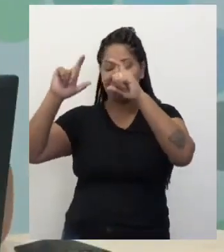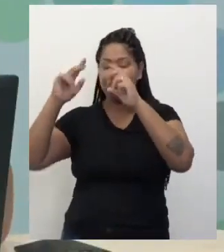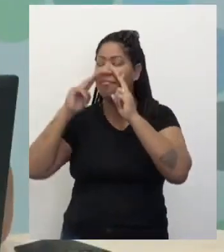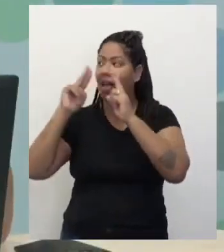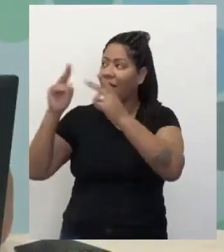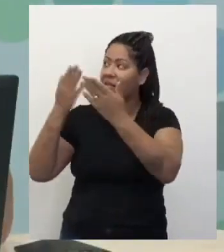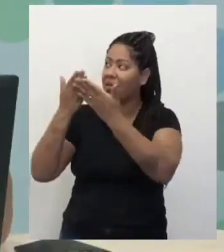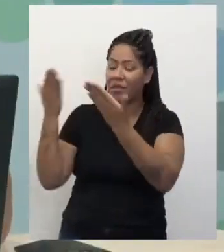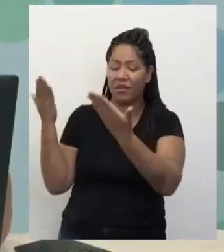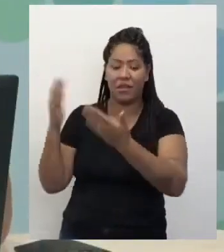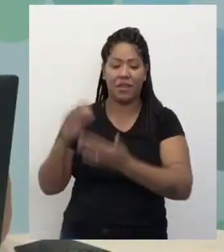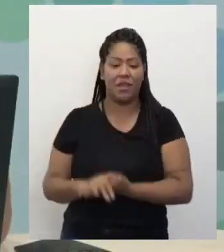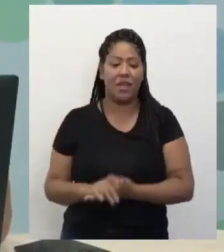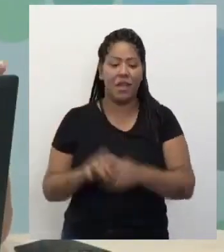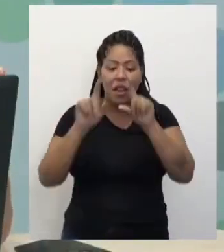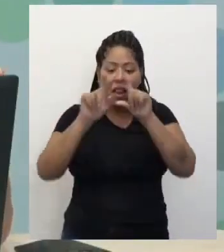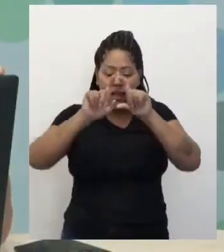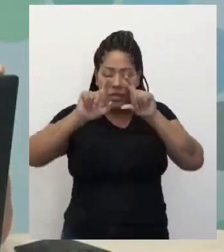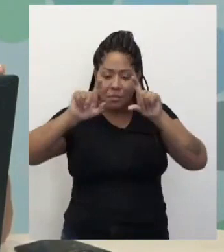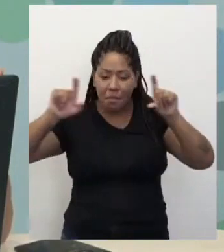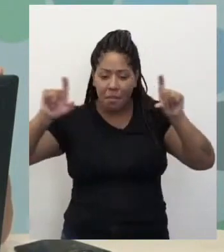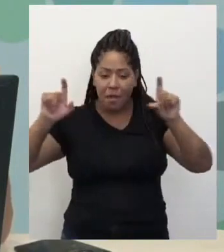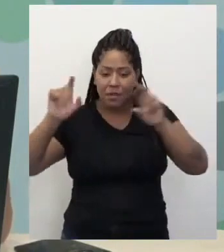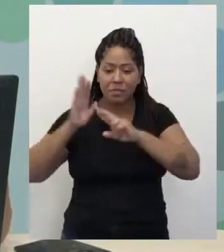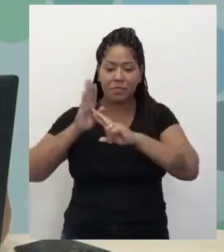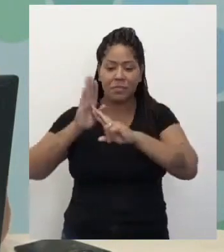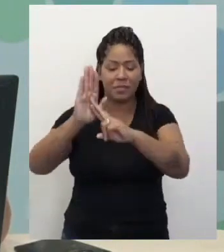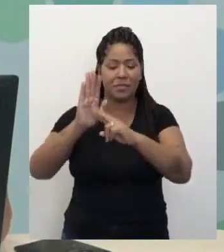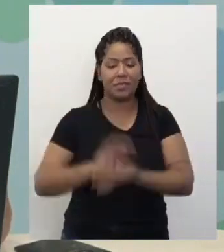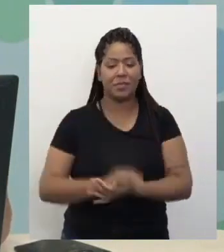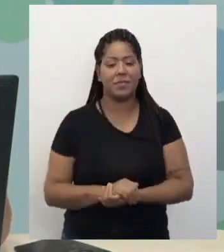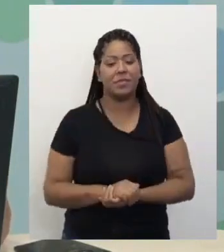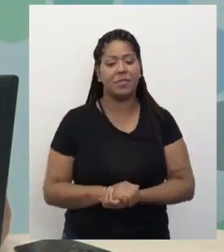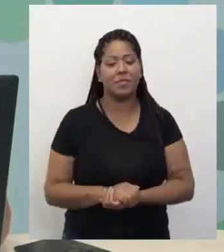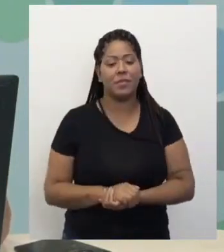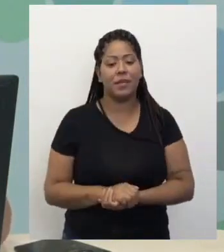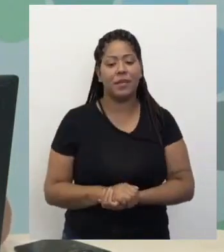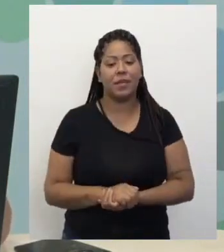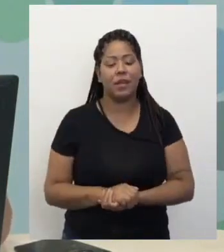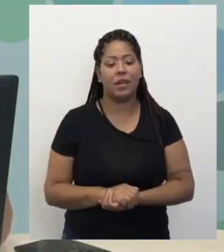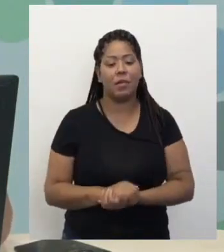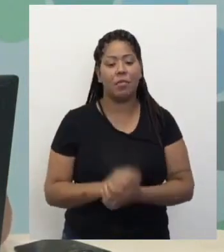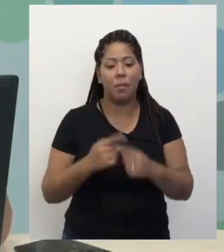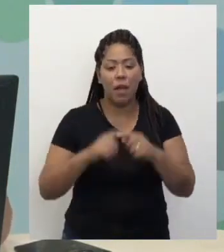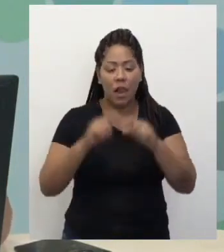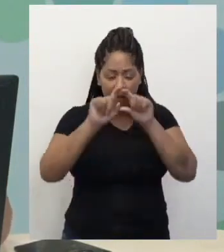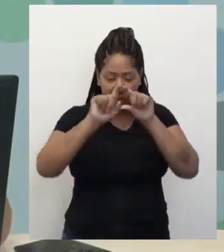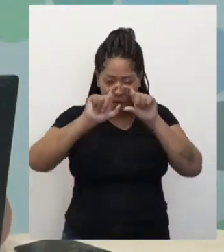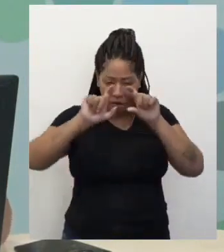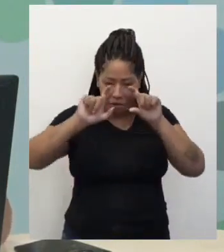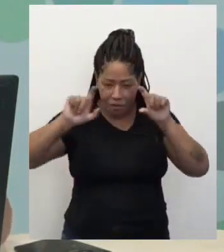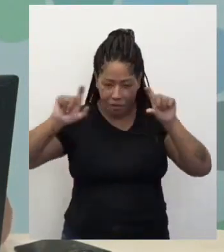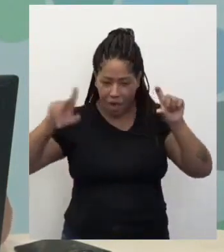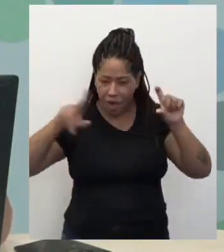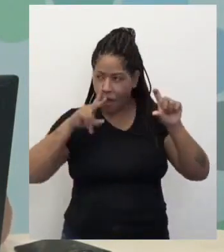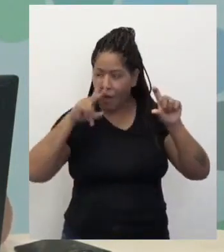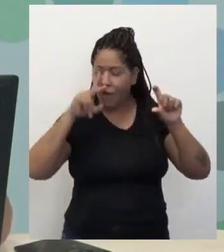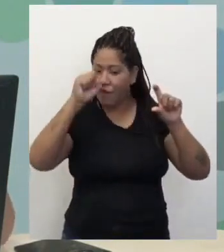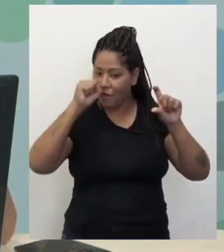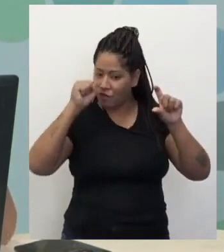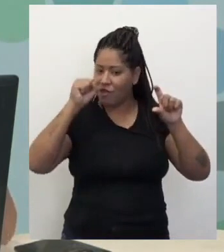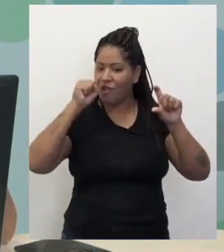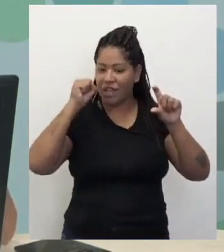essa frase célebre coloca para a gente, mas pela frase em si, a gente vê a imponência,